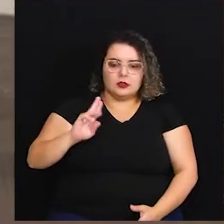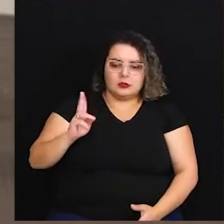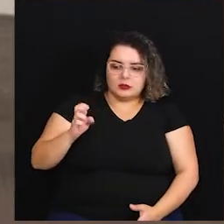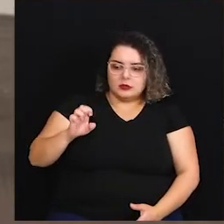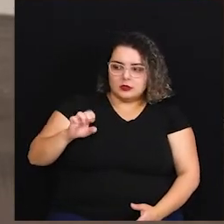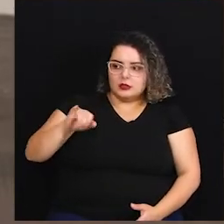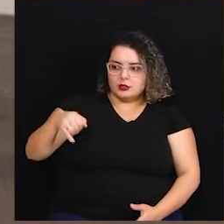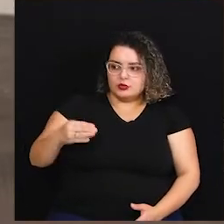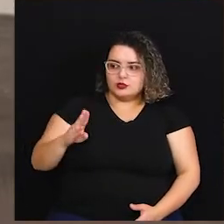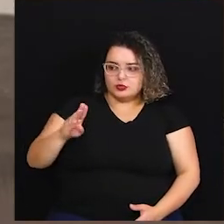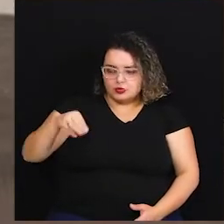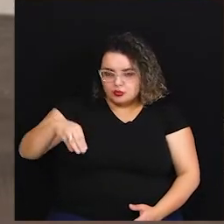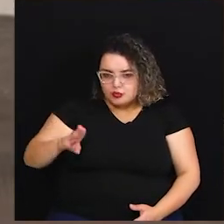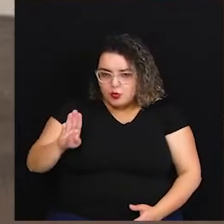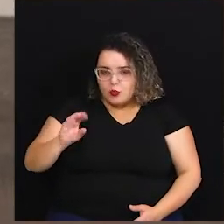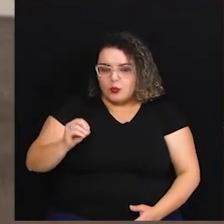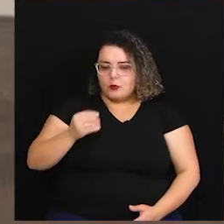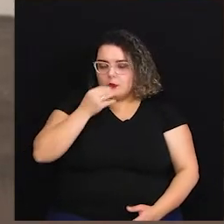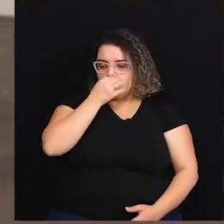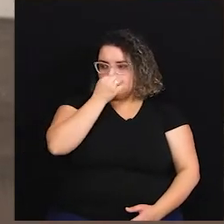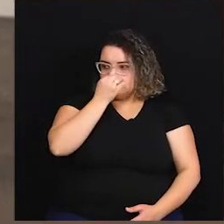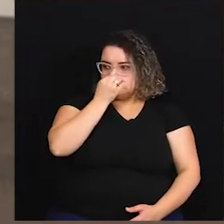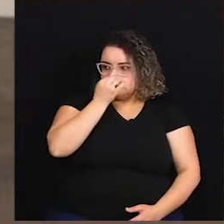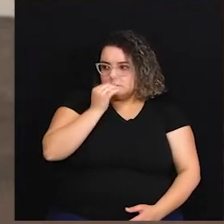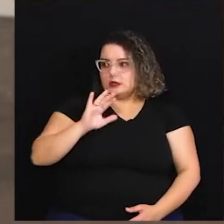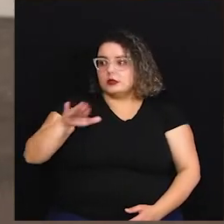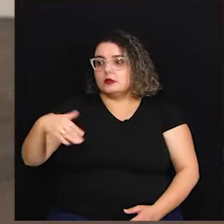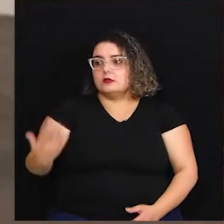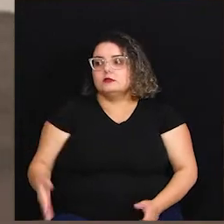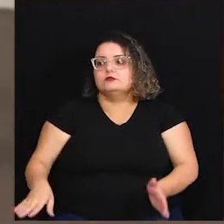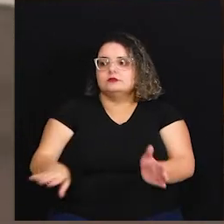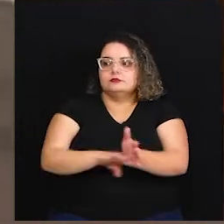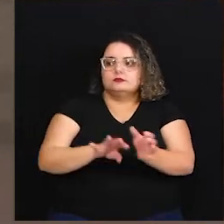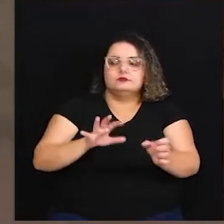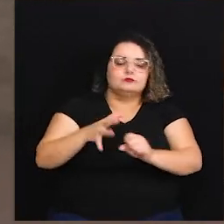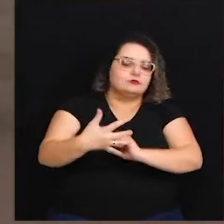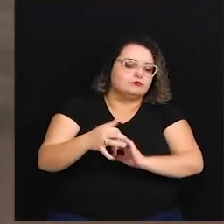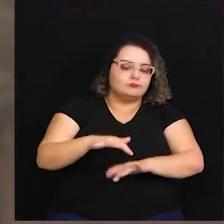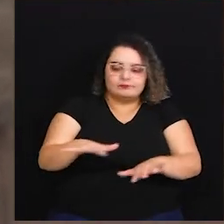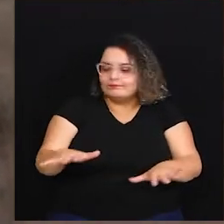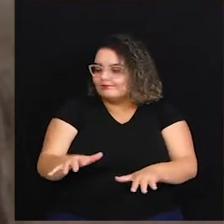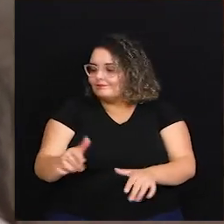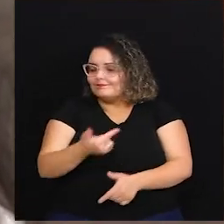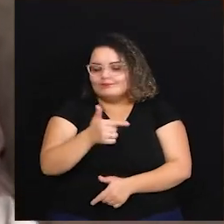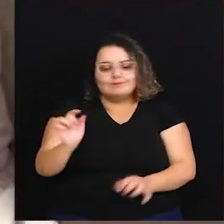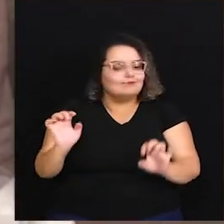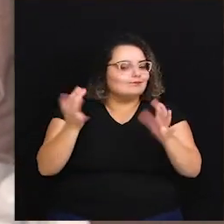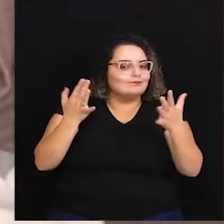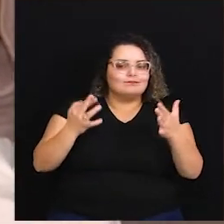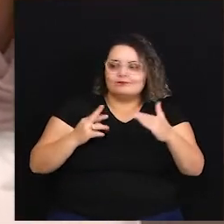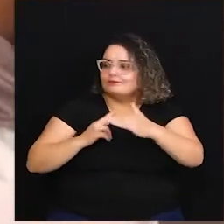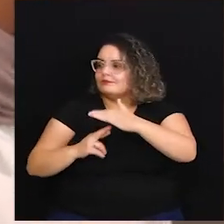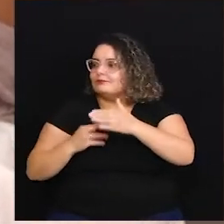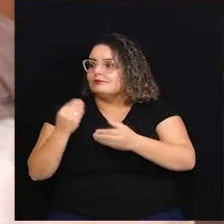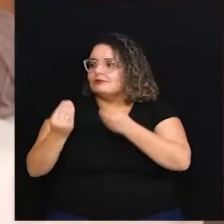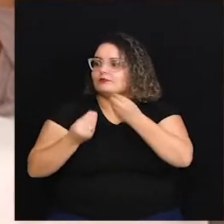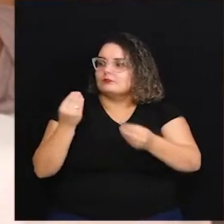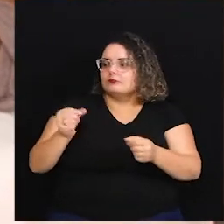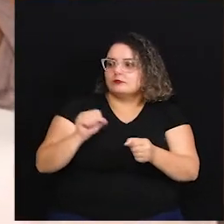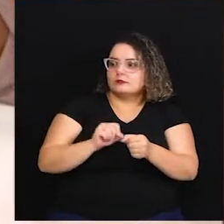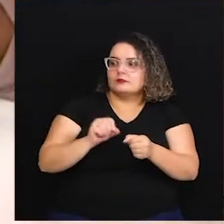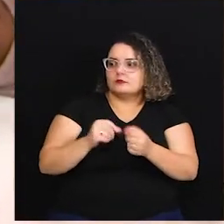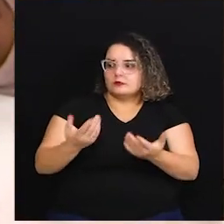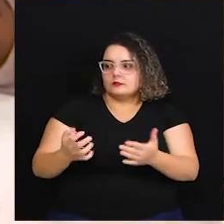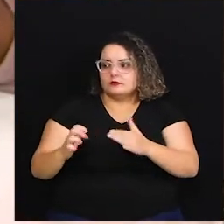e o sustento da Dejumbo. E quando veio a pandemia, que a gente não teve mais eventos, sem feira, sem nada,